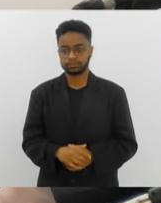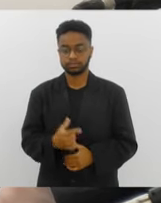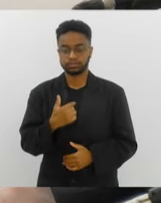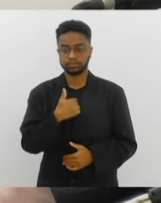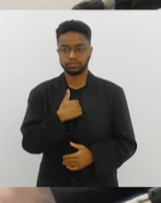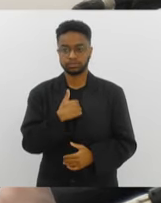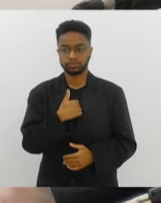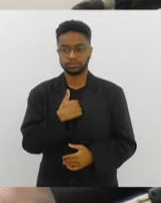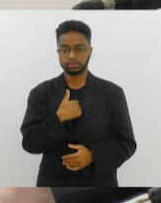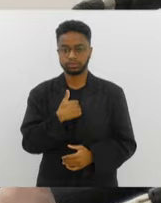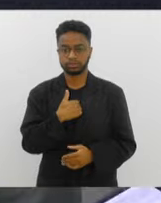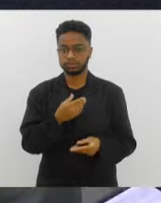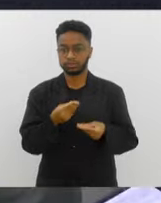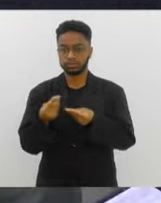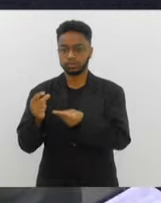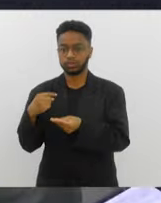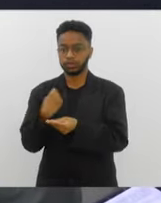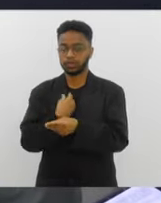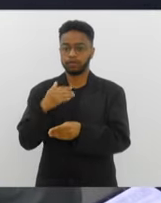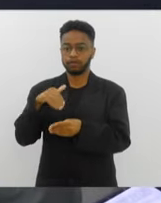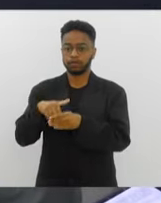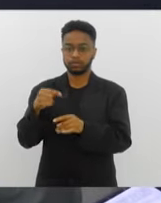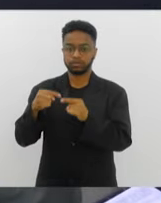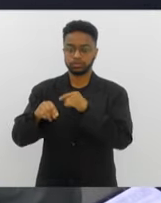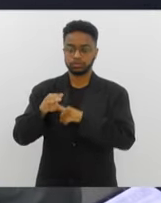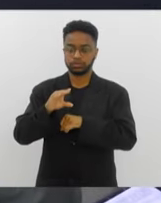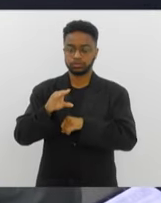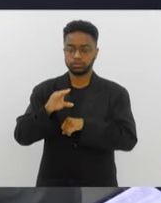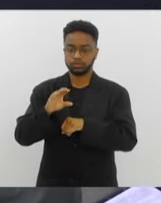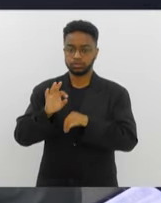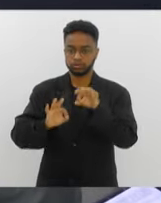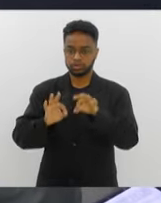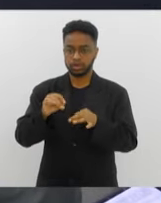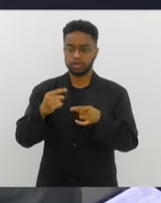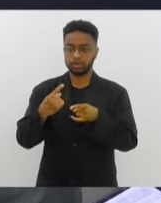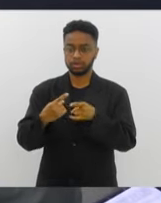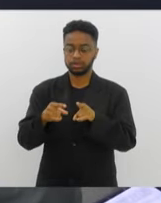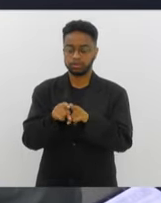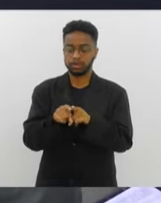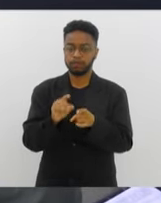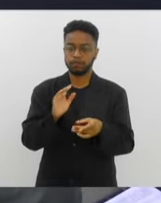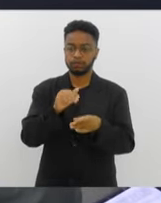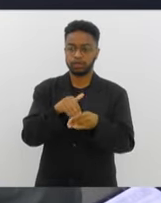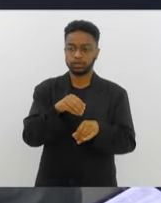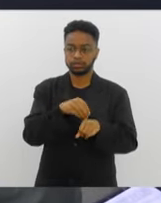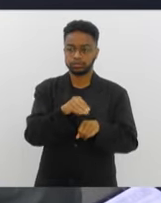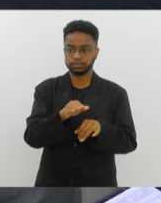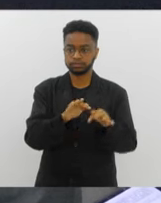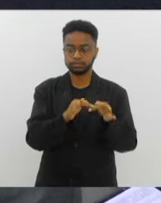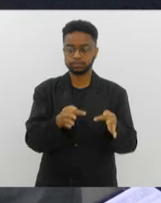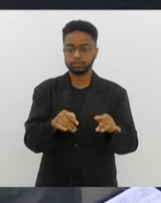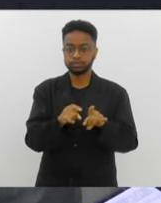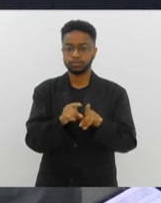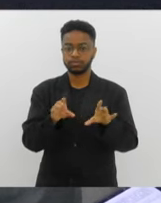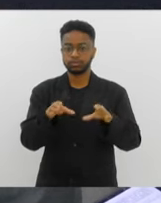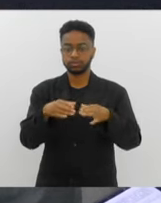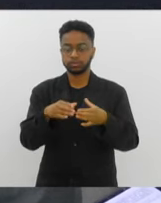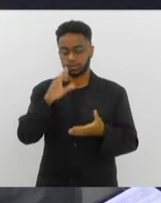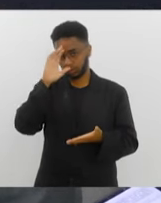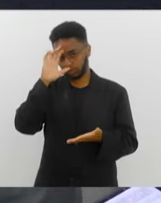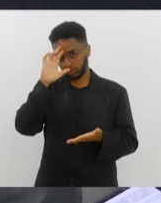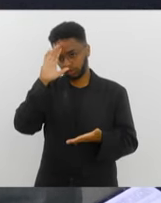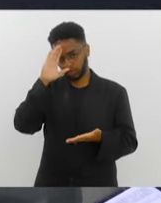gente votar pela injuridicidade, transformando em indicação, que aí prestigia o colega. A comissão do Cumpra se acompanha se o